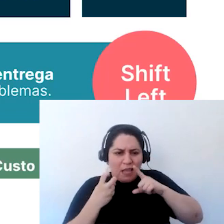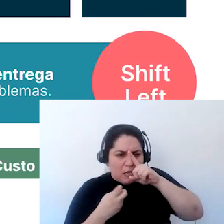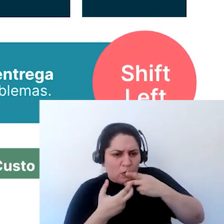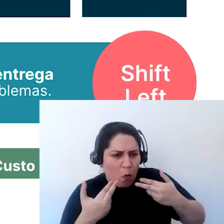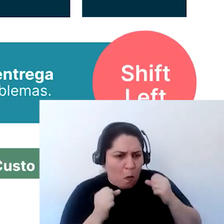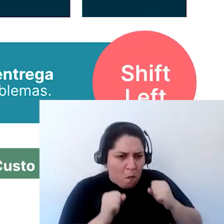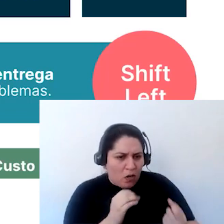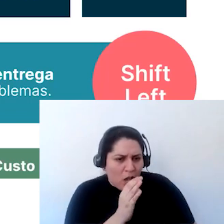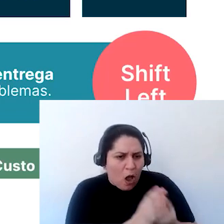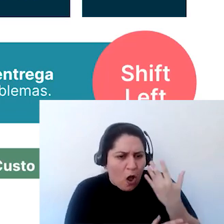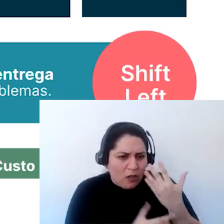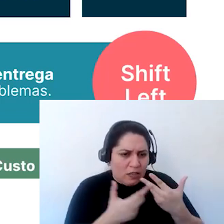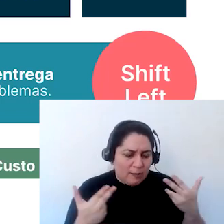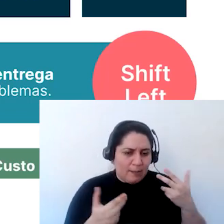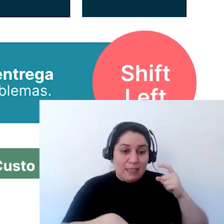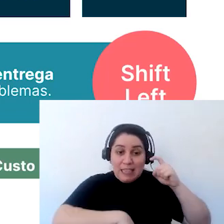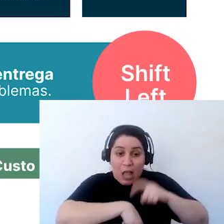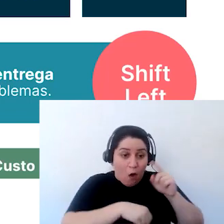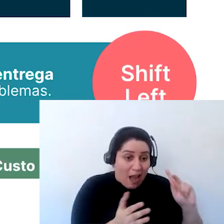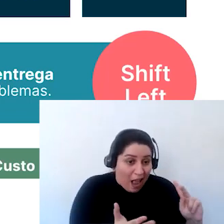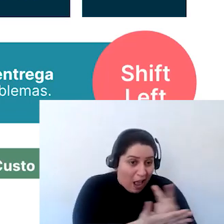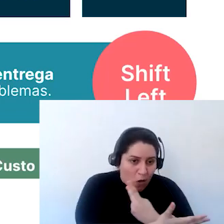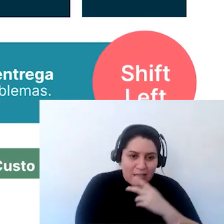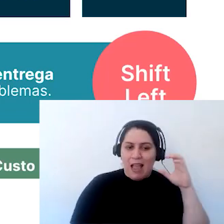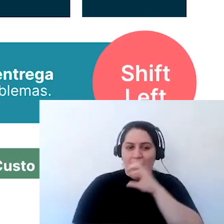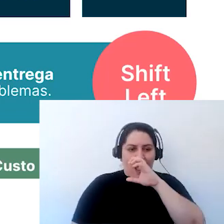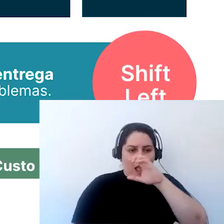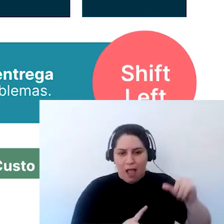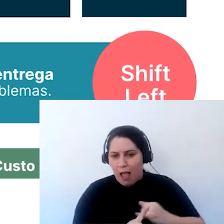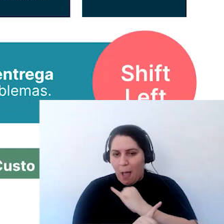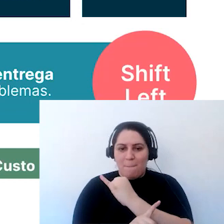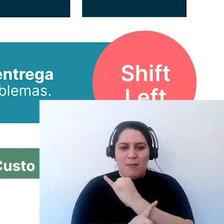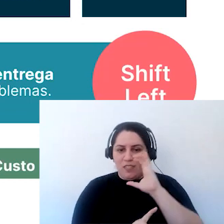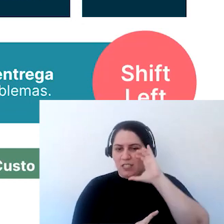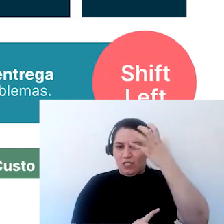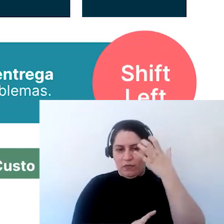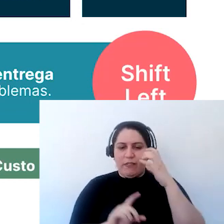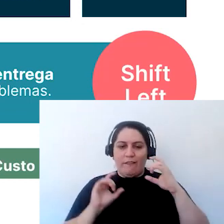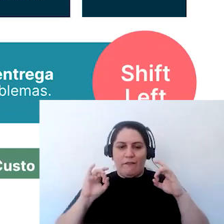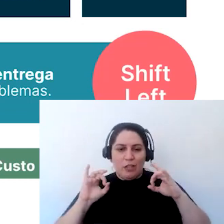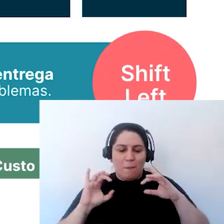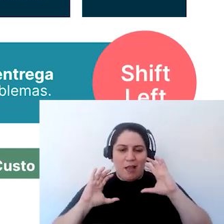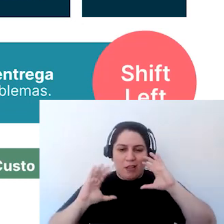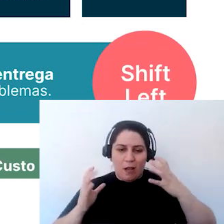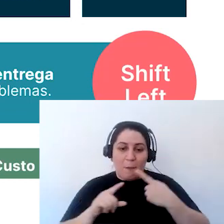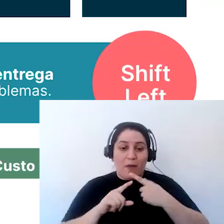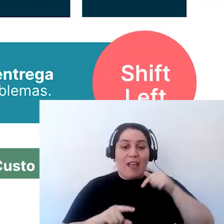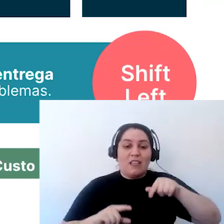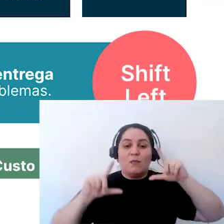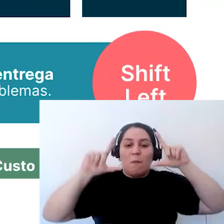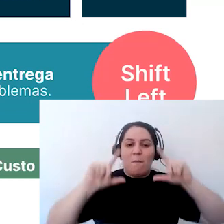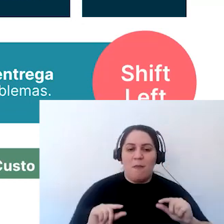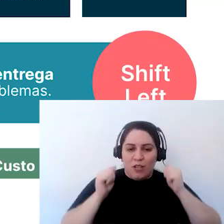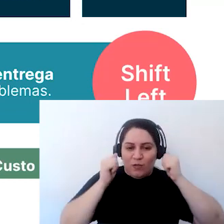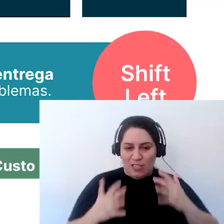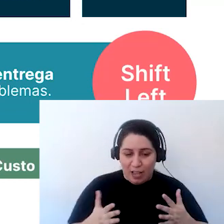de tempo, dando um feedback rápido e trabalhando de forma preventiva, principalmente na redução de custos, pois ao invés de corrigir as falhas